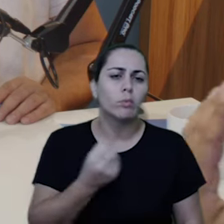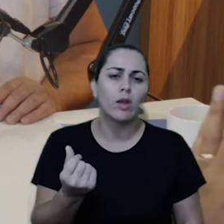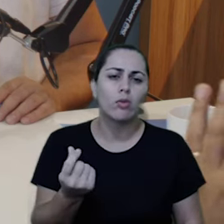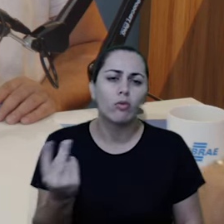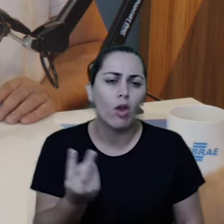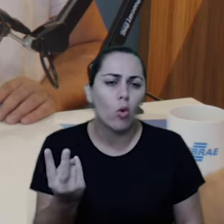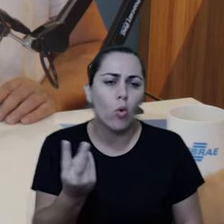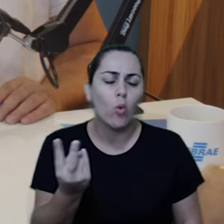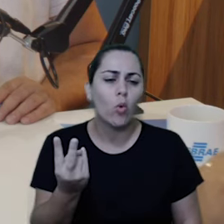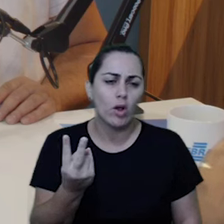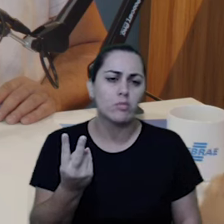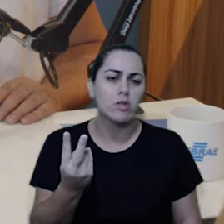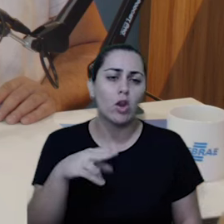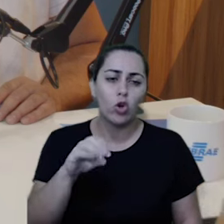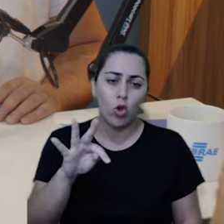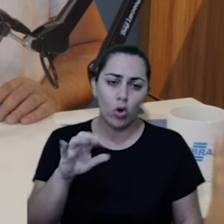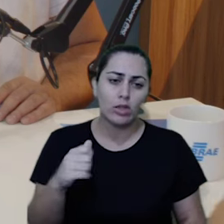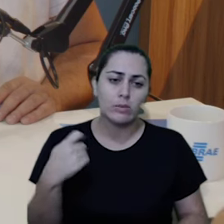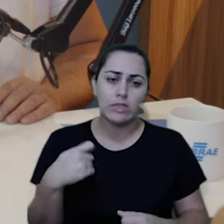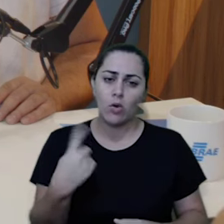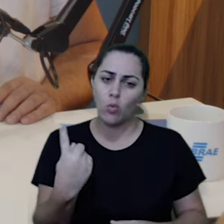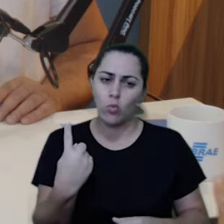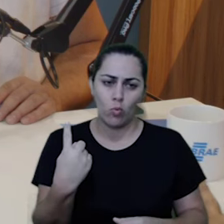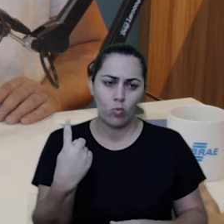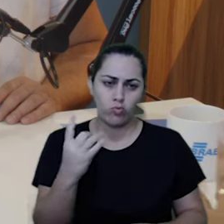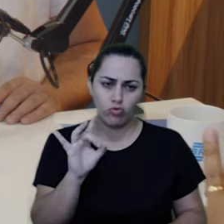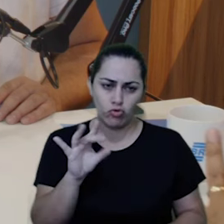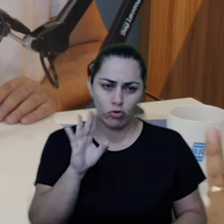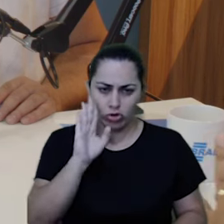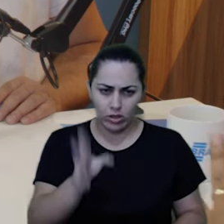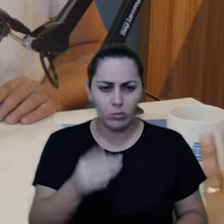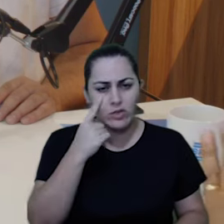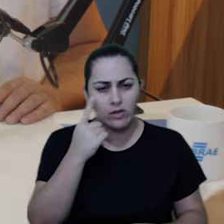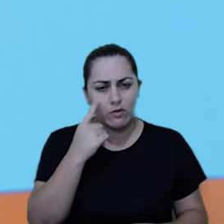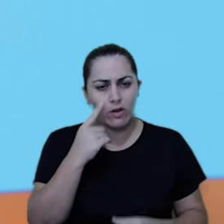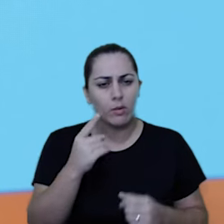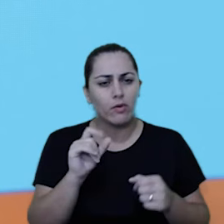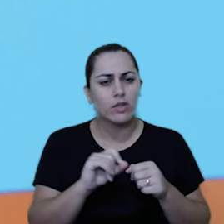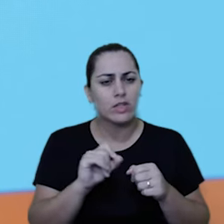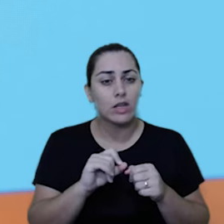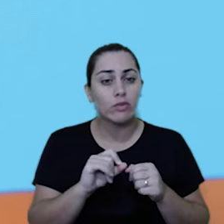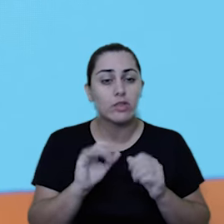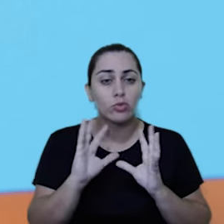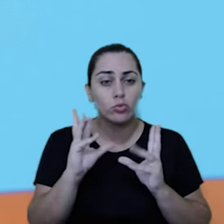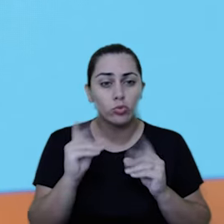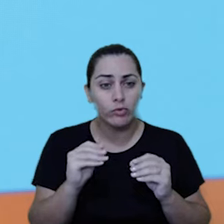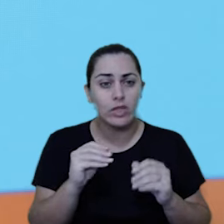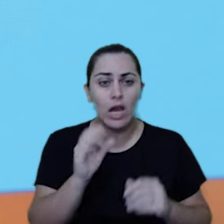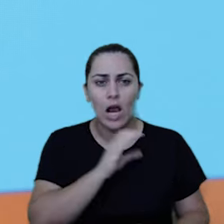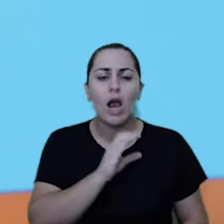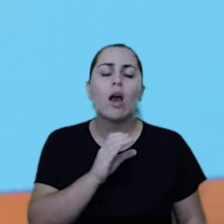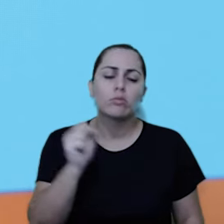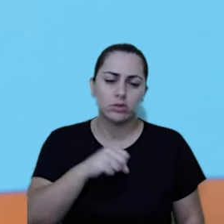valoro eu saio emitindo nota você para emitir nota Eu Vou emitir de uma vez só para vocês verem a sequência que é assim bem fala nossa você fez isso tudo para chegar nesse